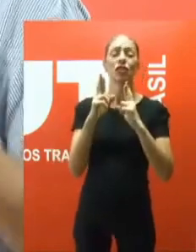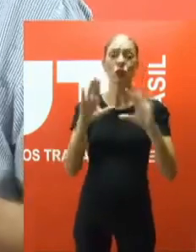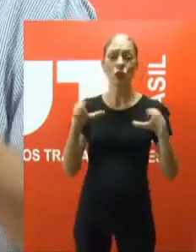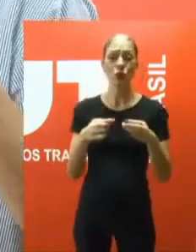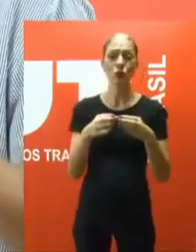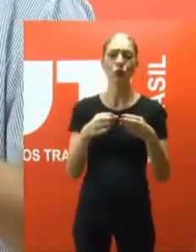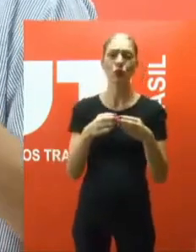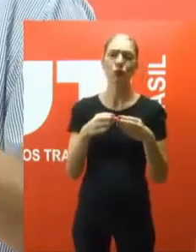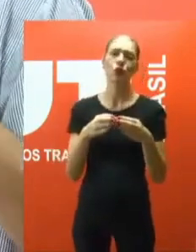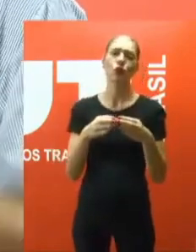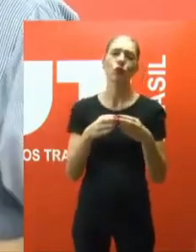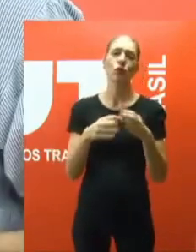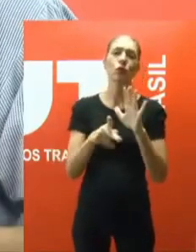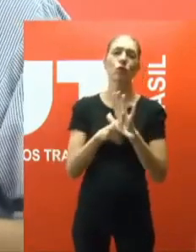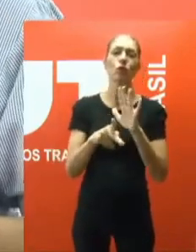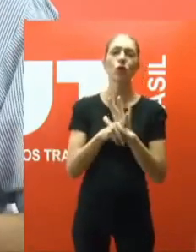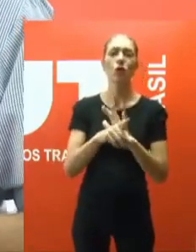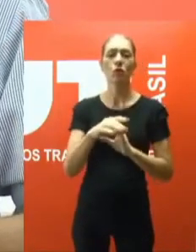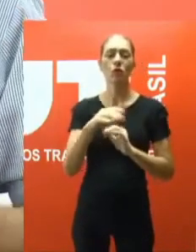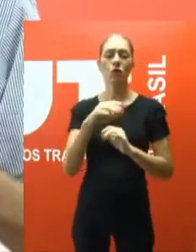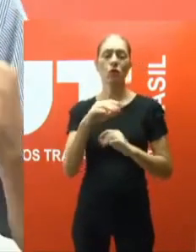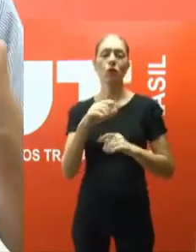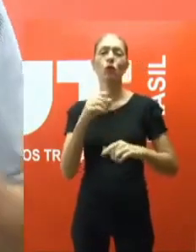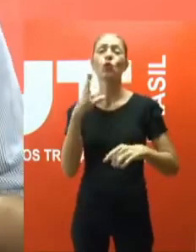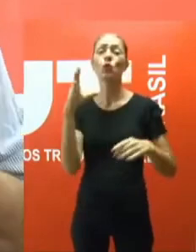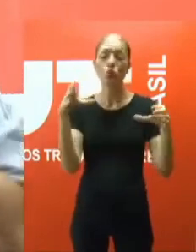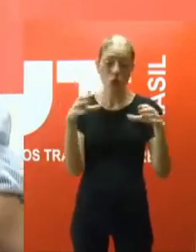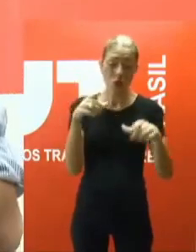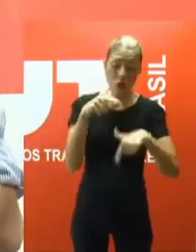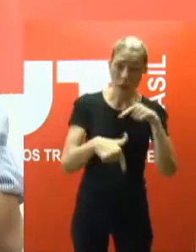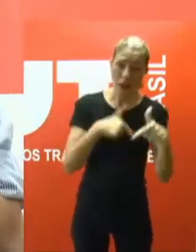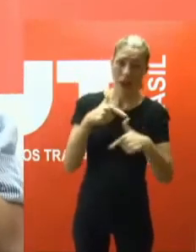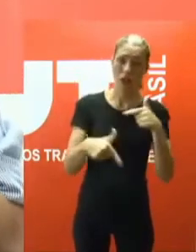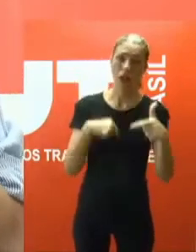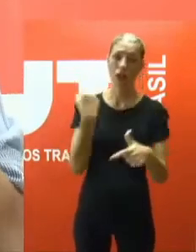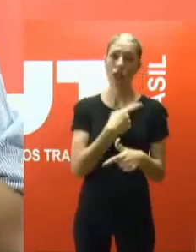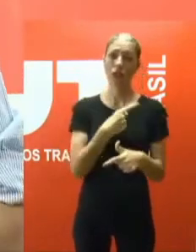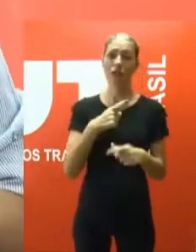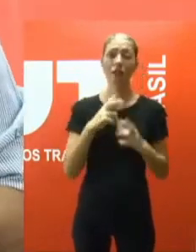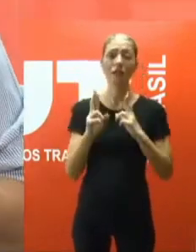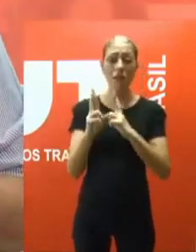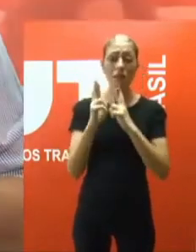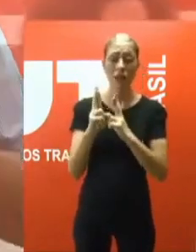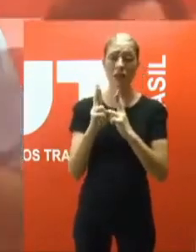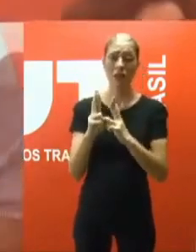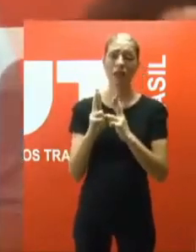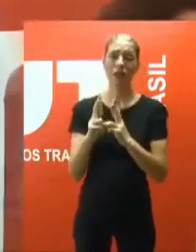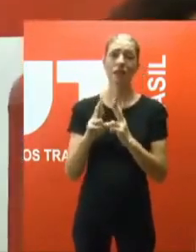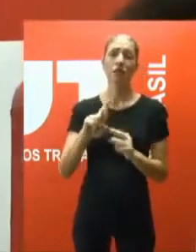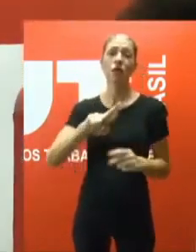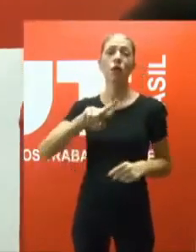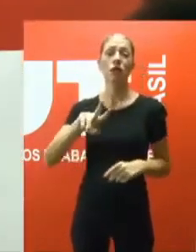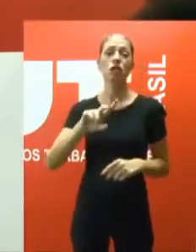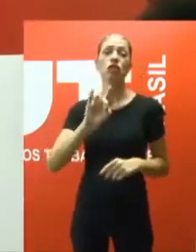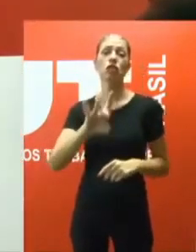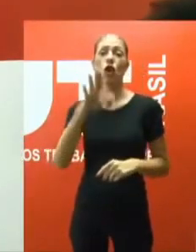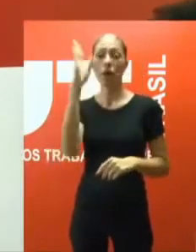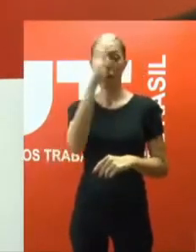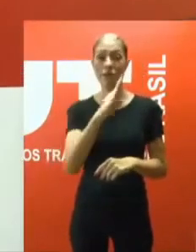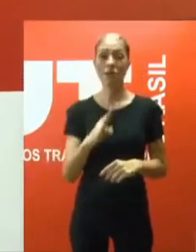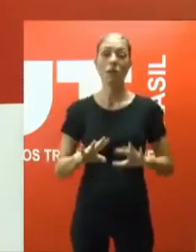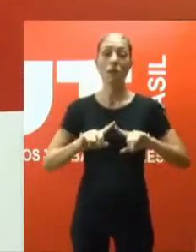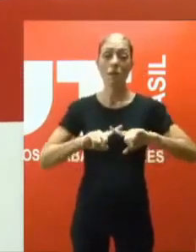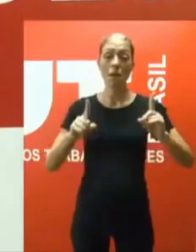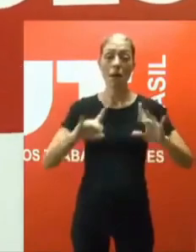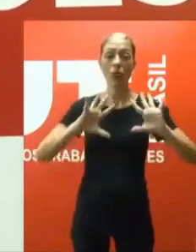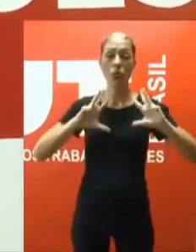das trabalhadoras não é só nossa brasileira. A esperança, presidente Lula, que a gente tem escutado na América Latina, as pessoas chegam,